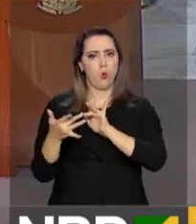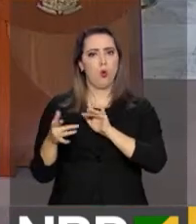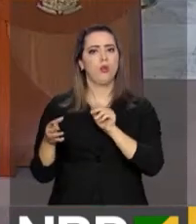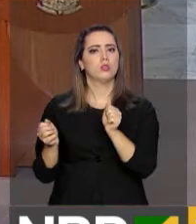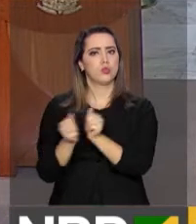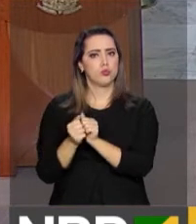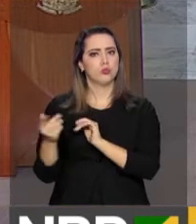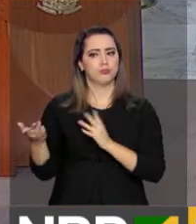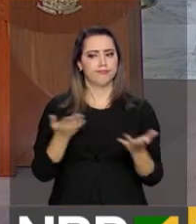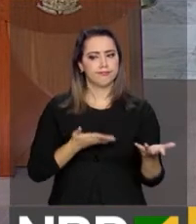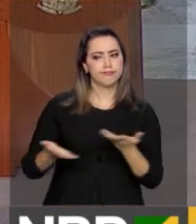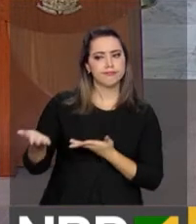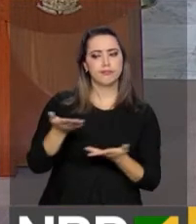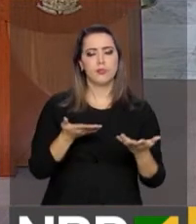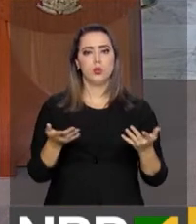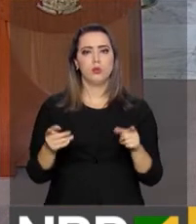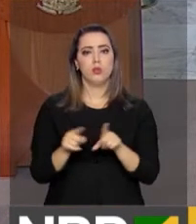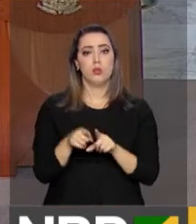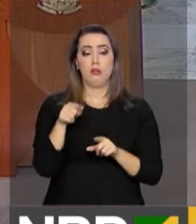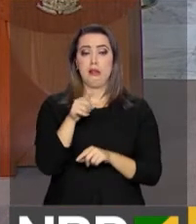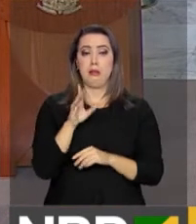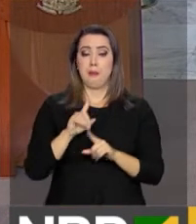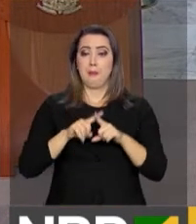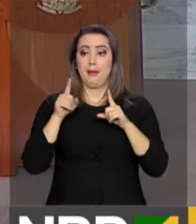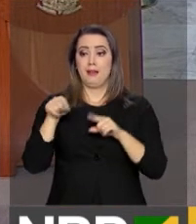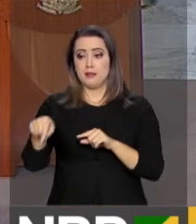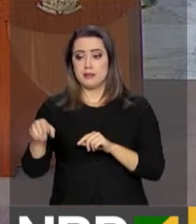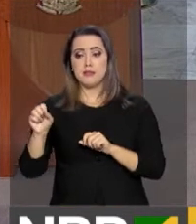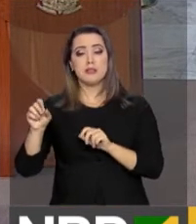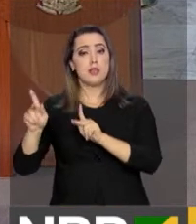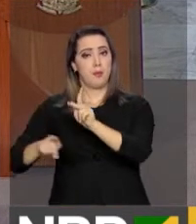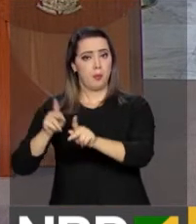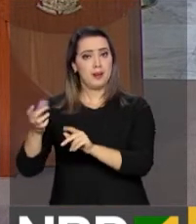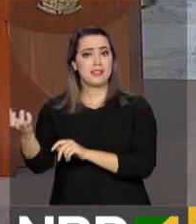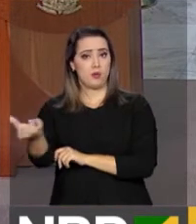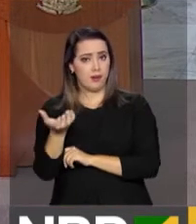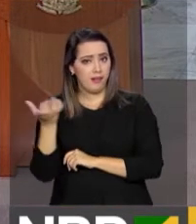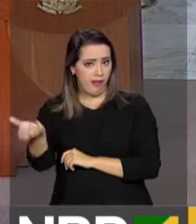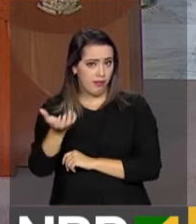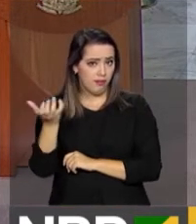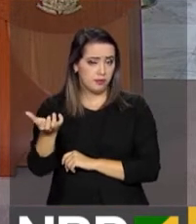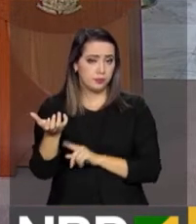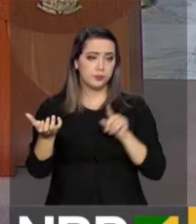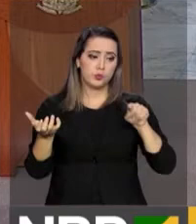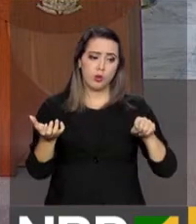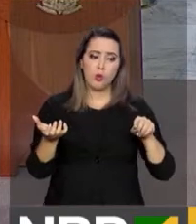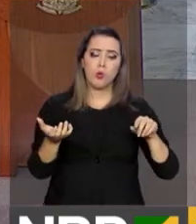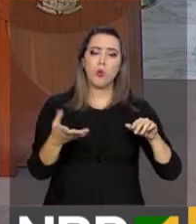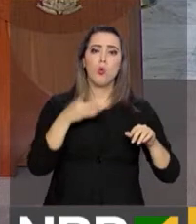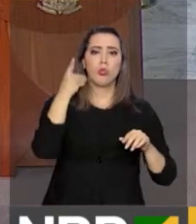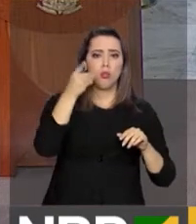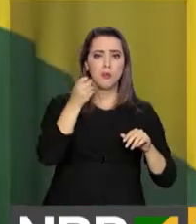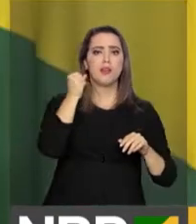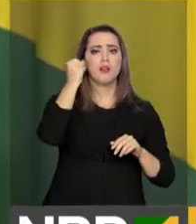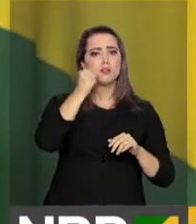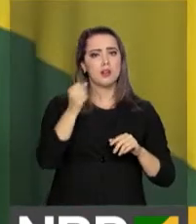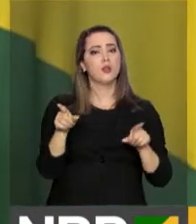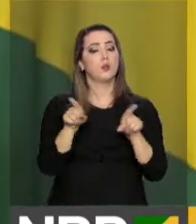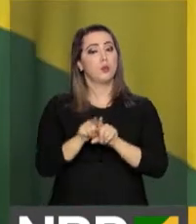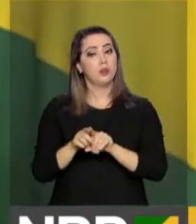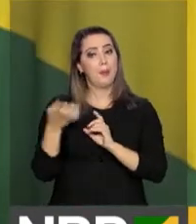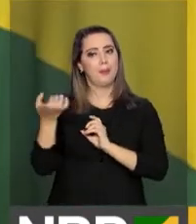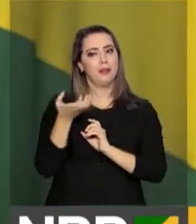lá no parlamento onde é co a vontade popular reitero também o parlamentar se sente mais confortável